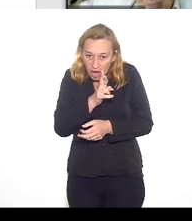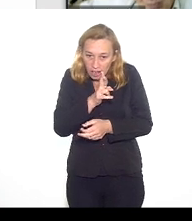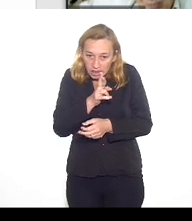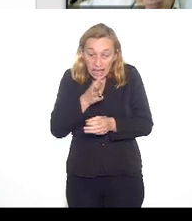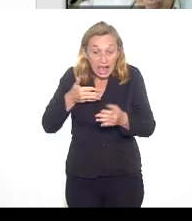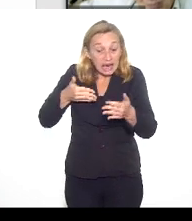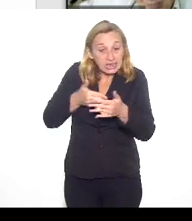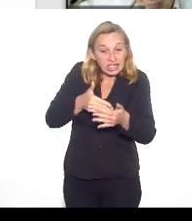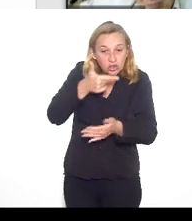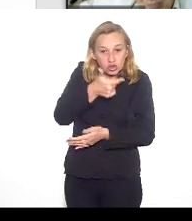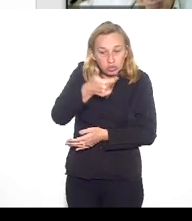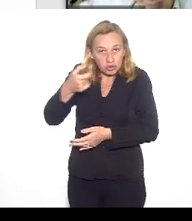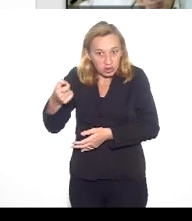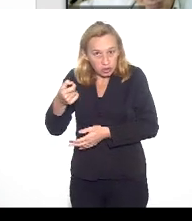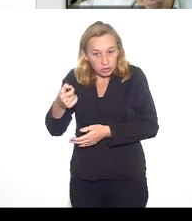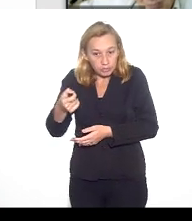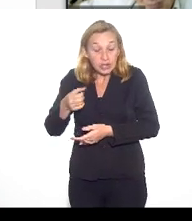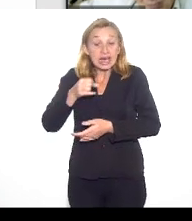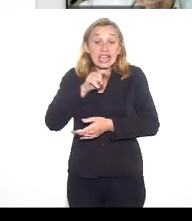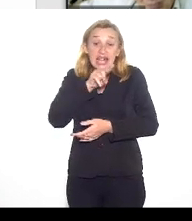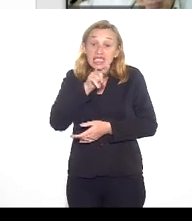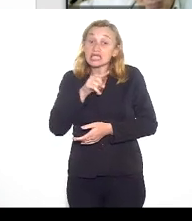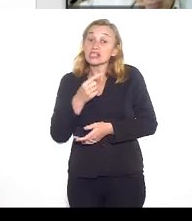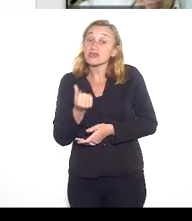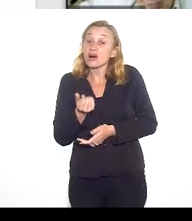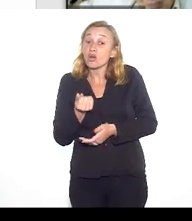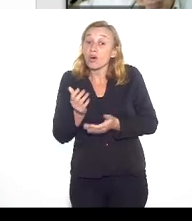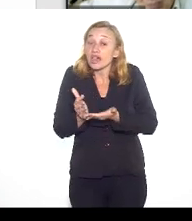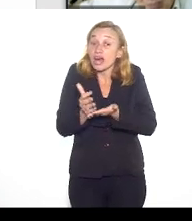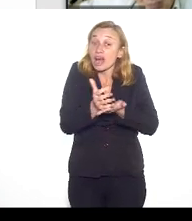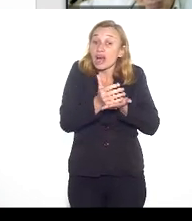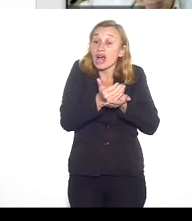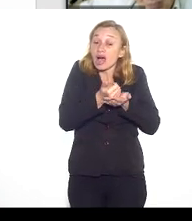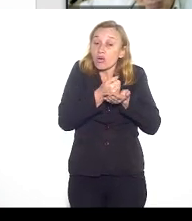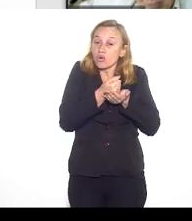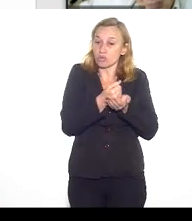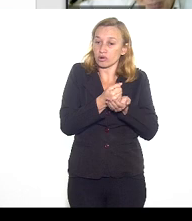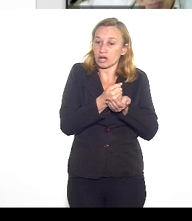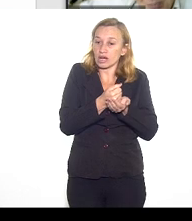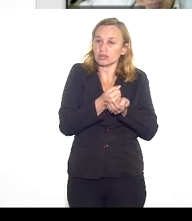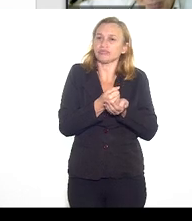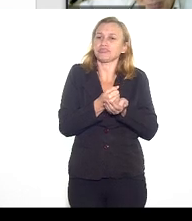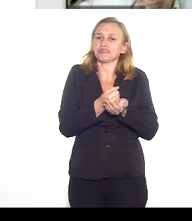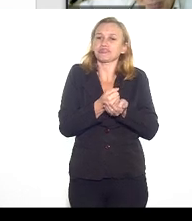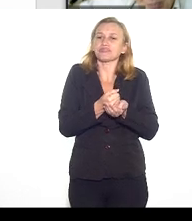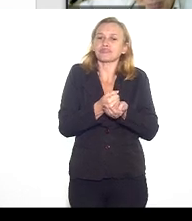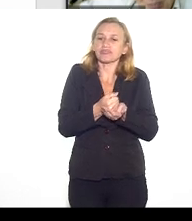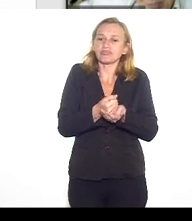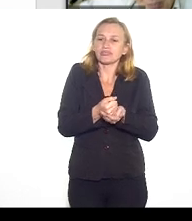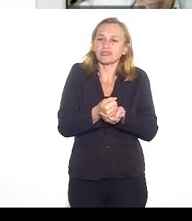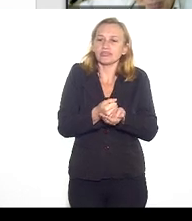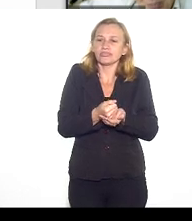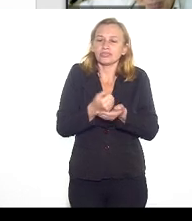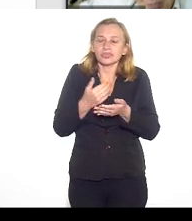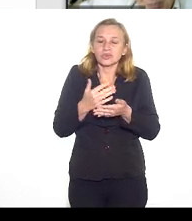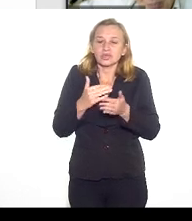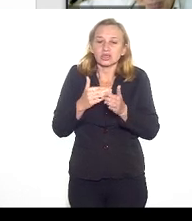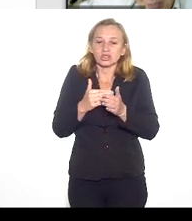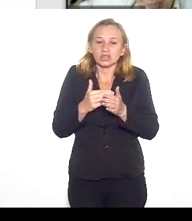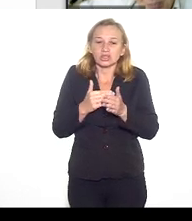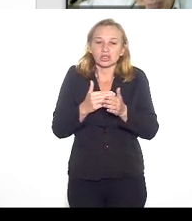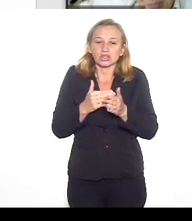até 2020. Esse valor acumulado estima-se que saltará para cerca